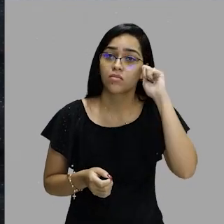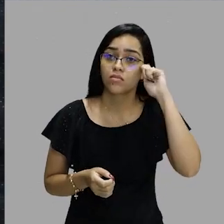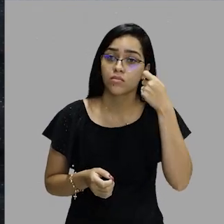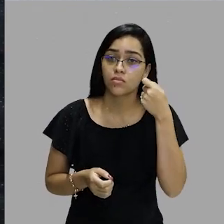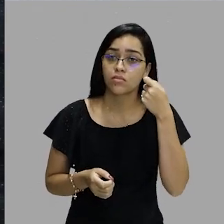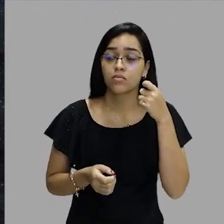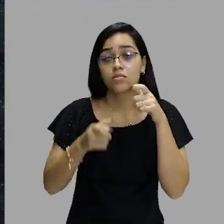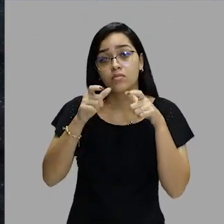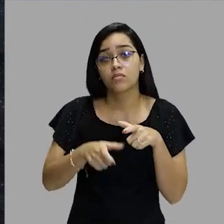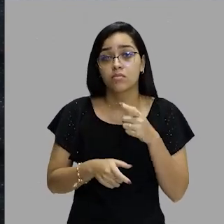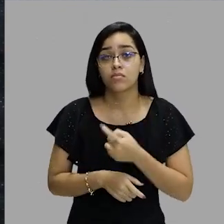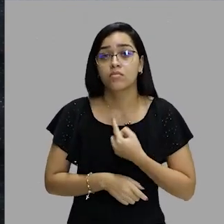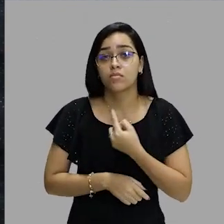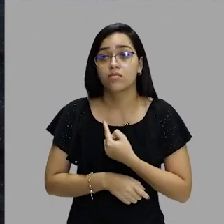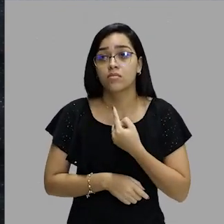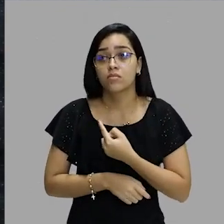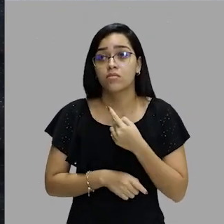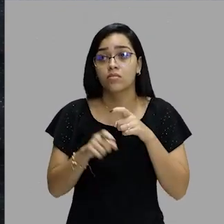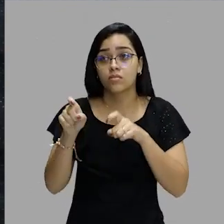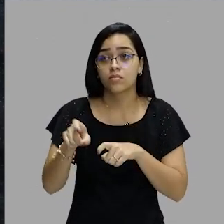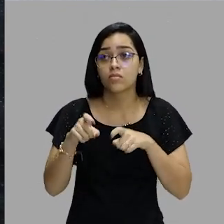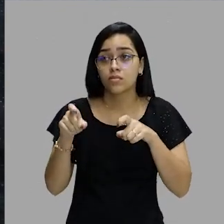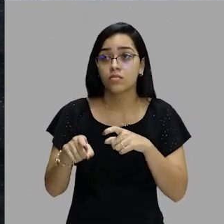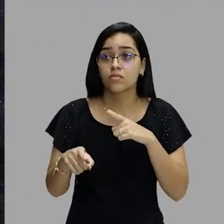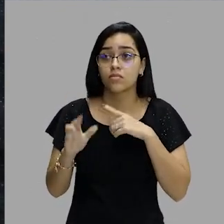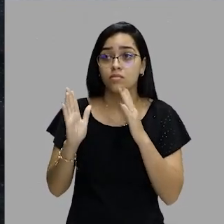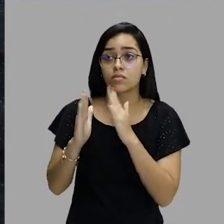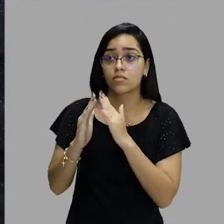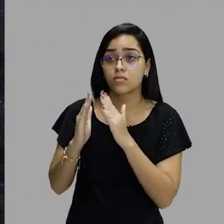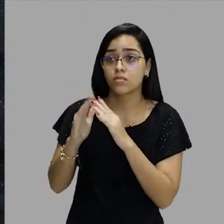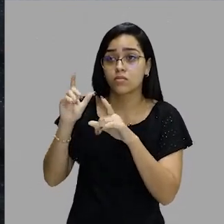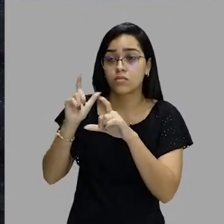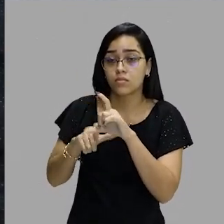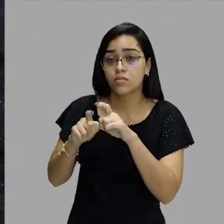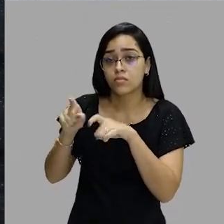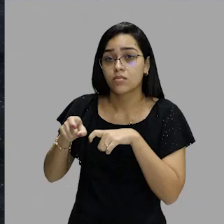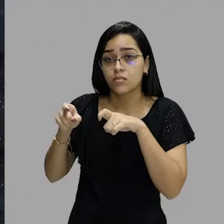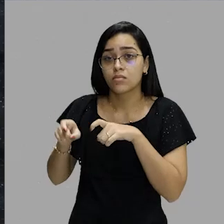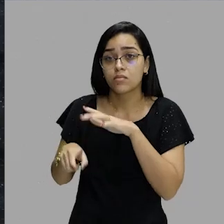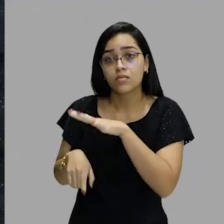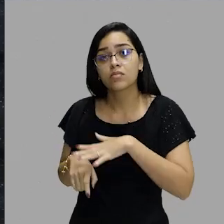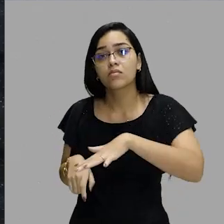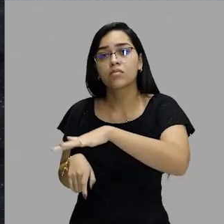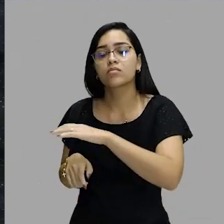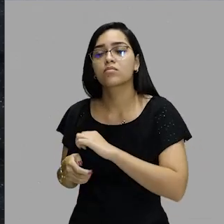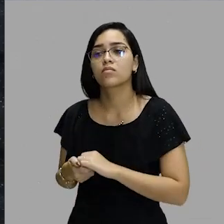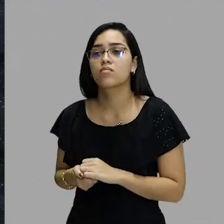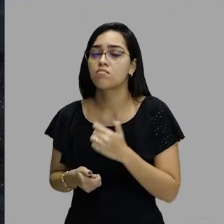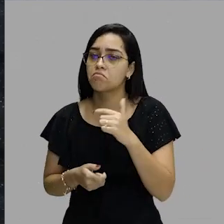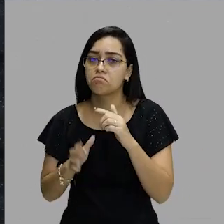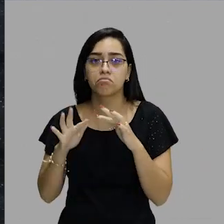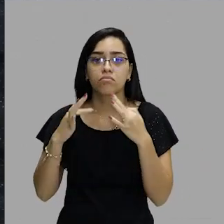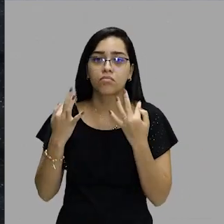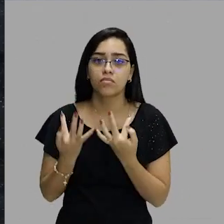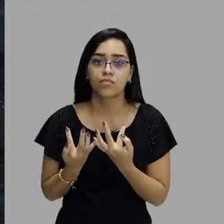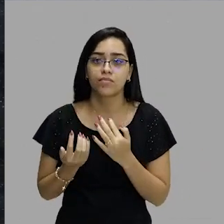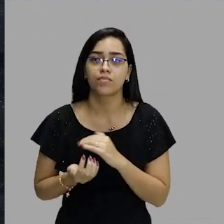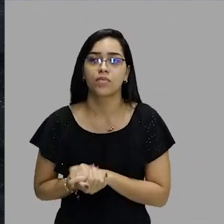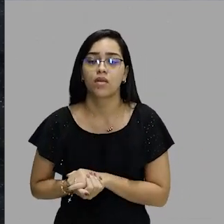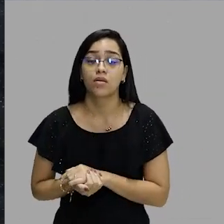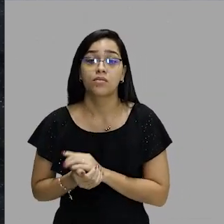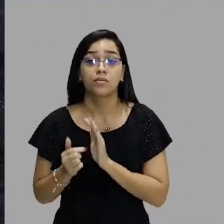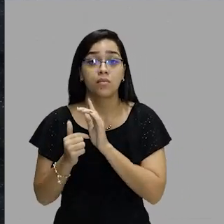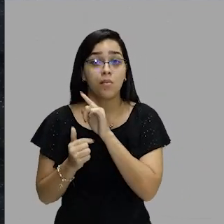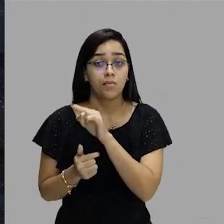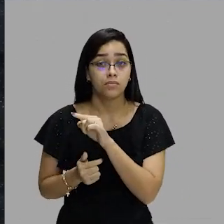negro, que mora sozinho no sítio. Ele fez uma casa nas dependências do sítio do Pica-Pau Amarelo. Também não tem família. Então,